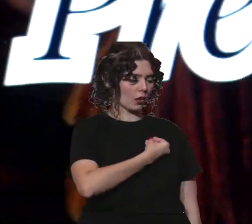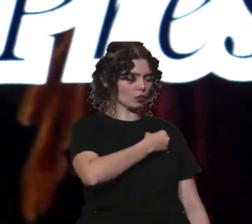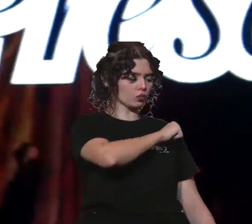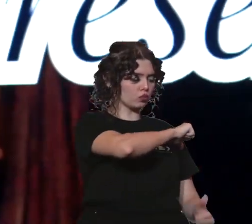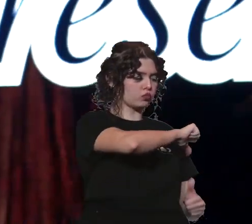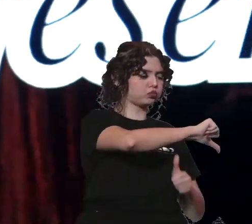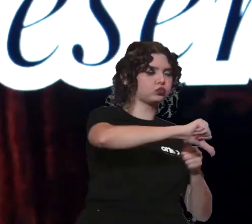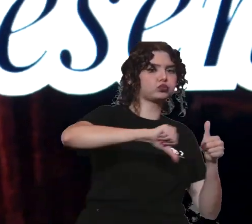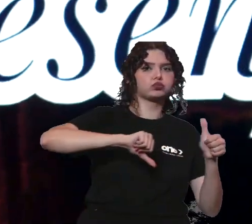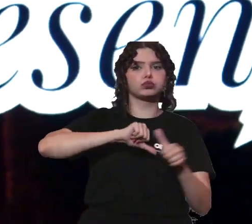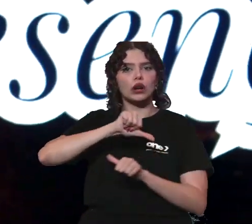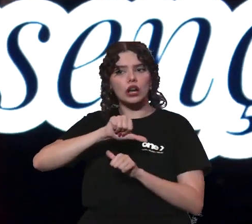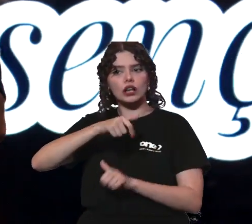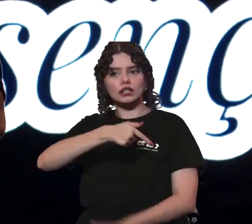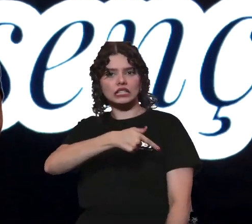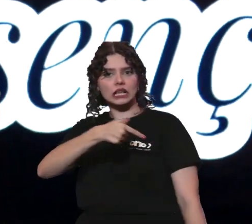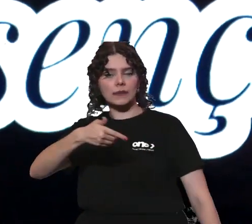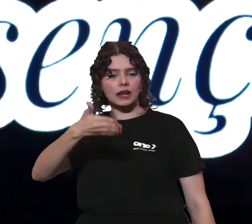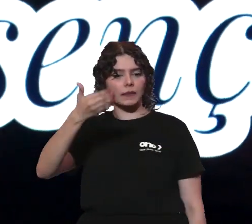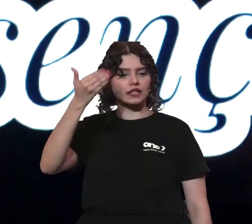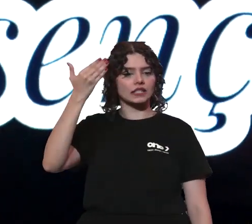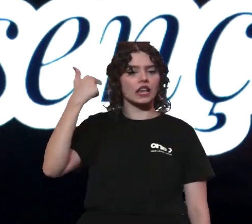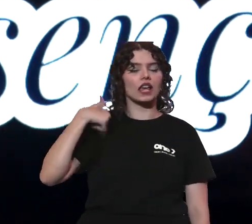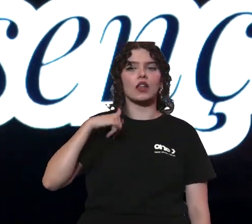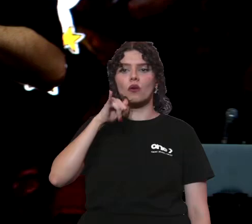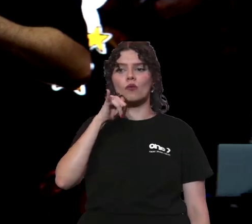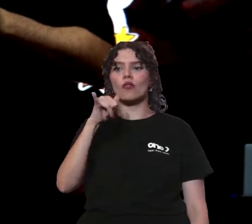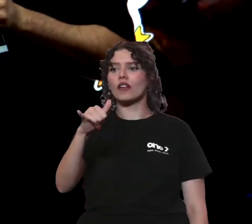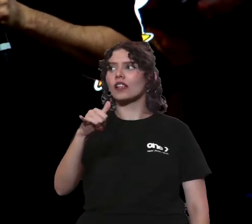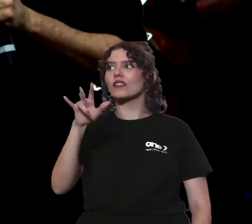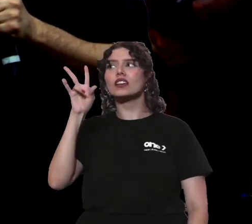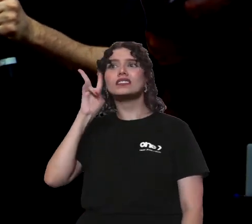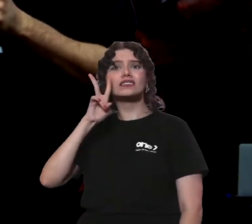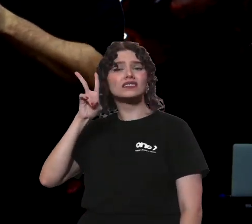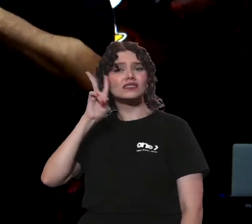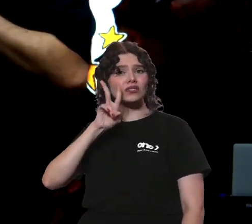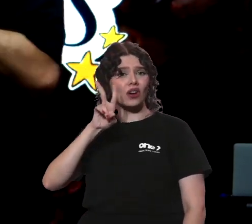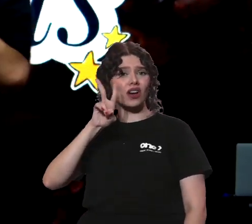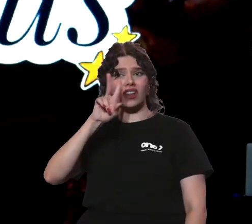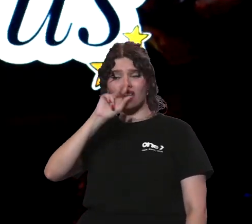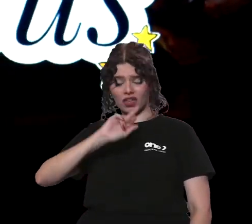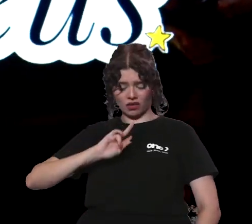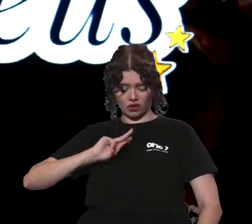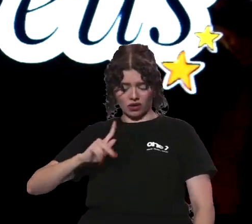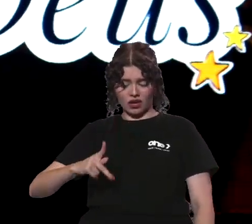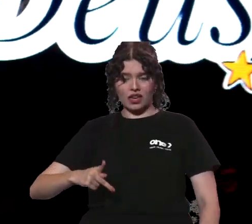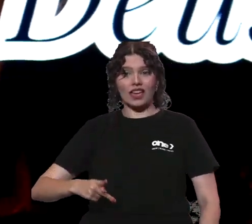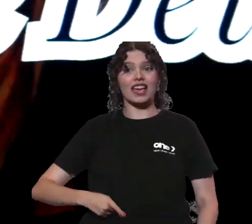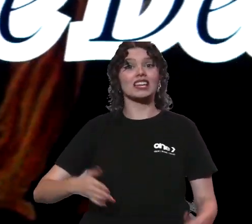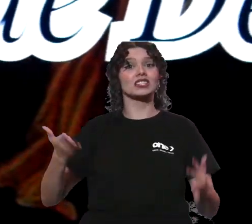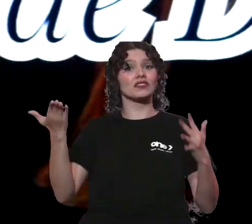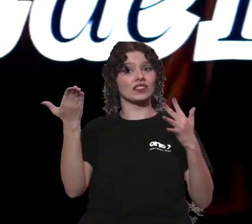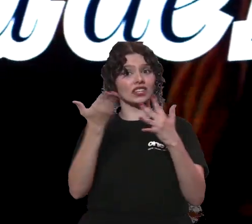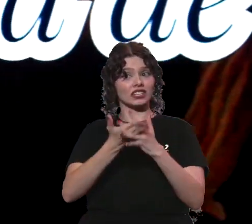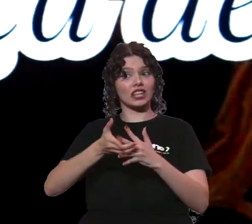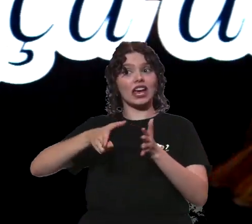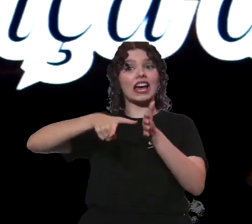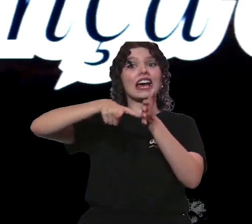transformado. Semana passada eu citei que até a história humana é dividida antes e depois